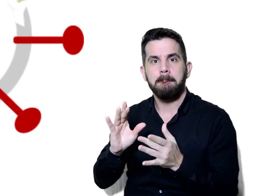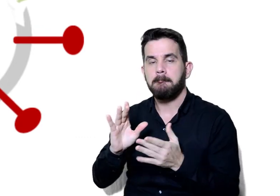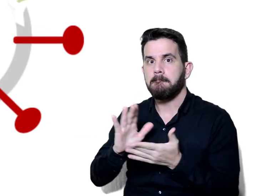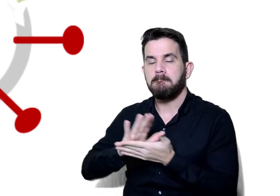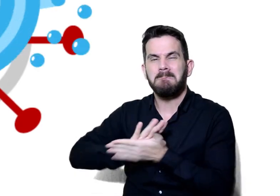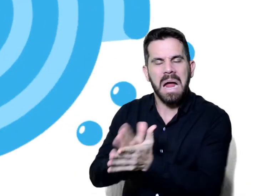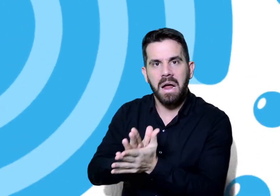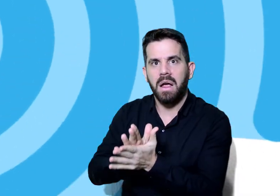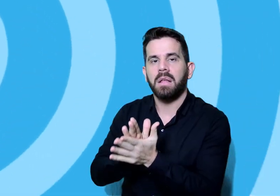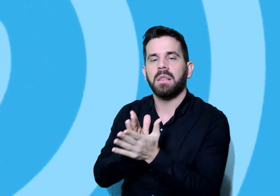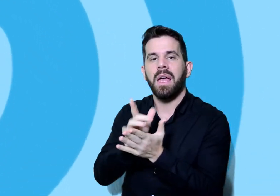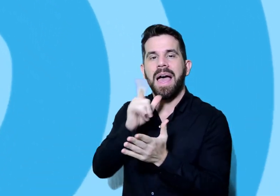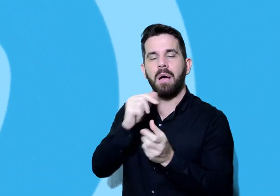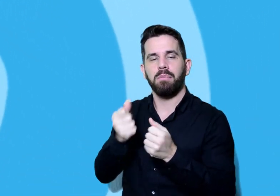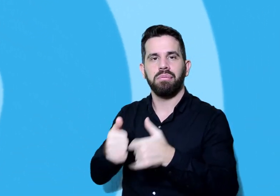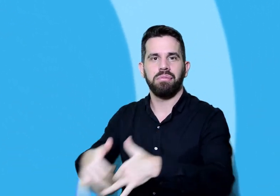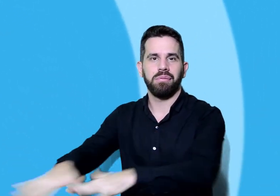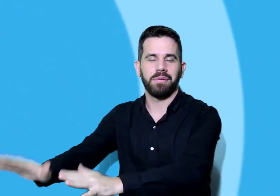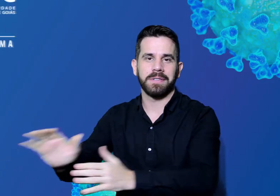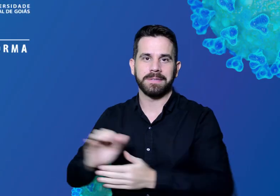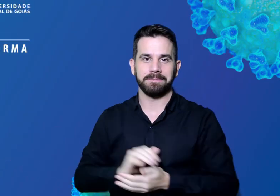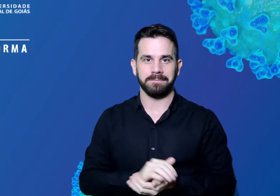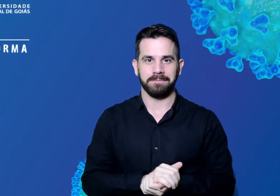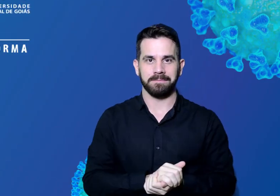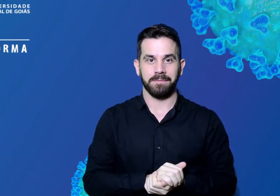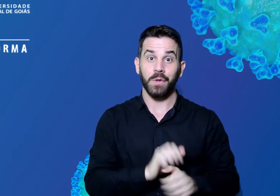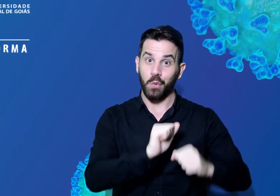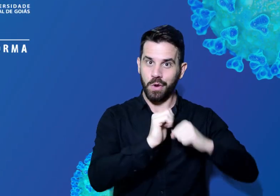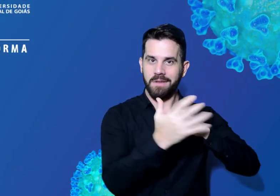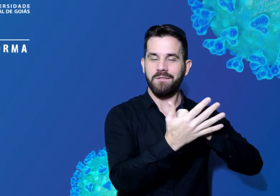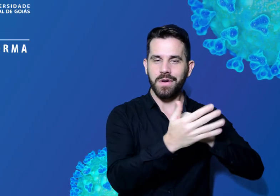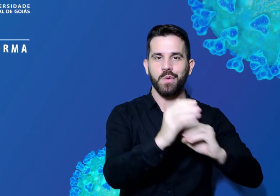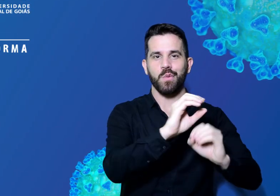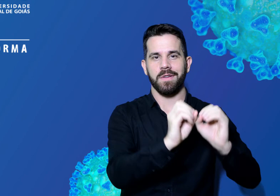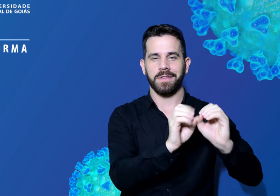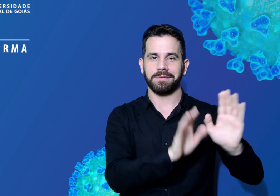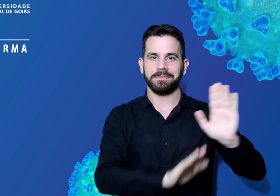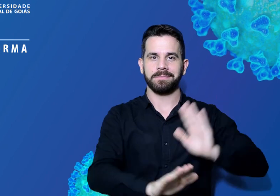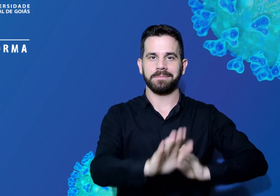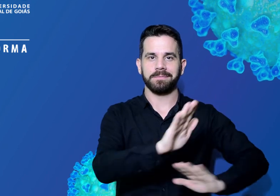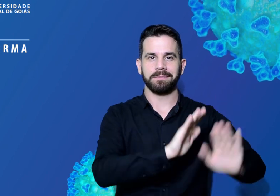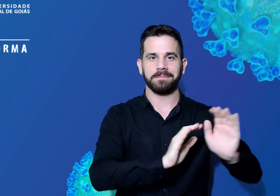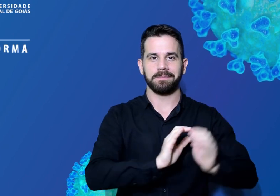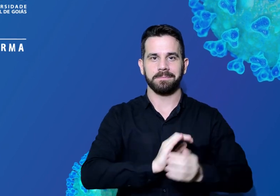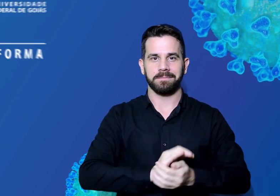os restos dele são levados pela água. Coronavírus, a UFG está de olho.